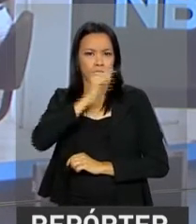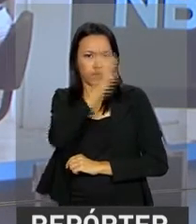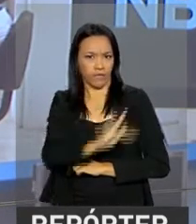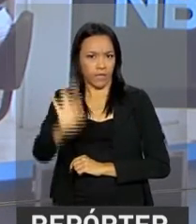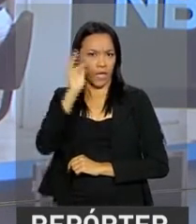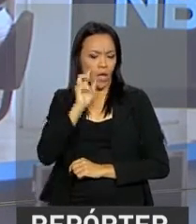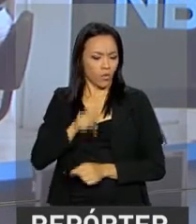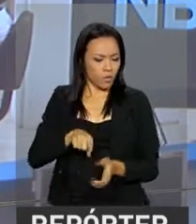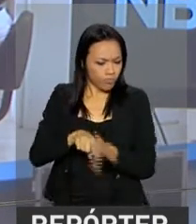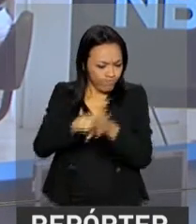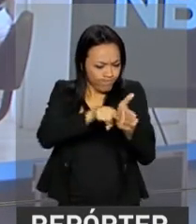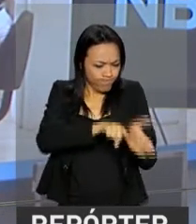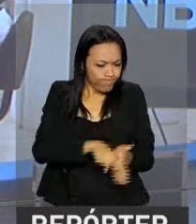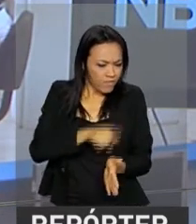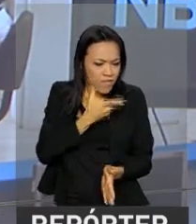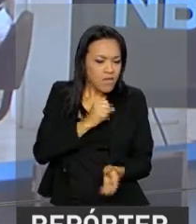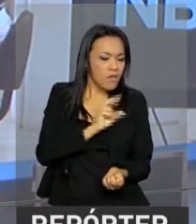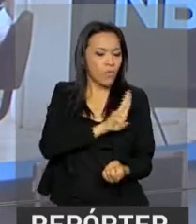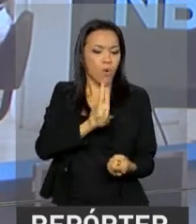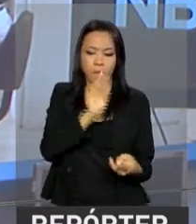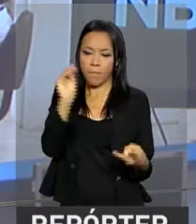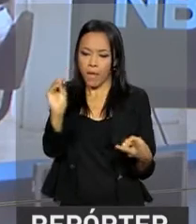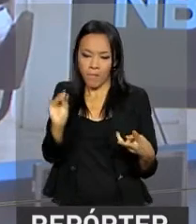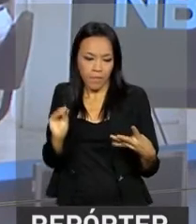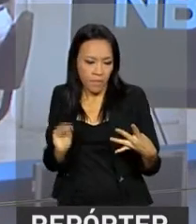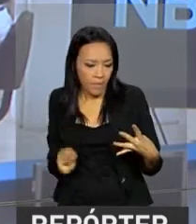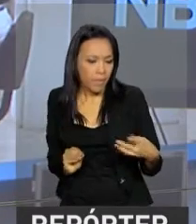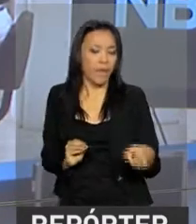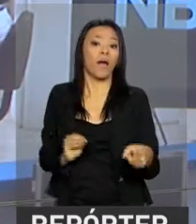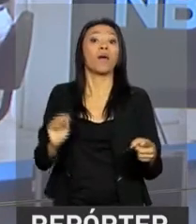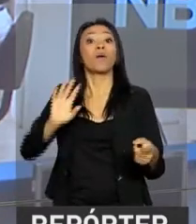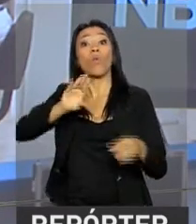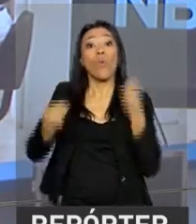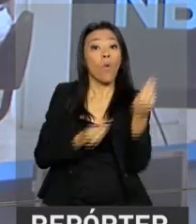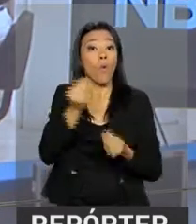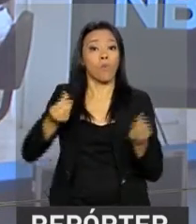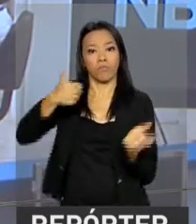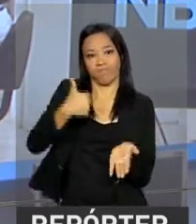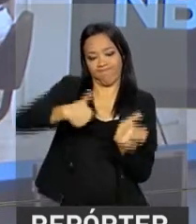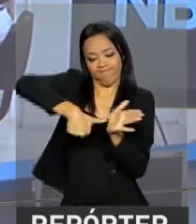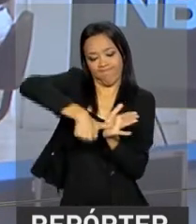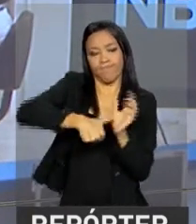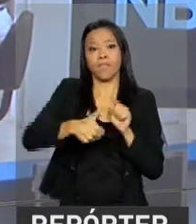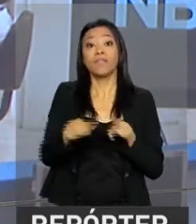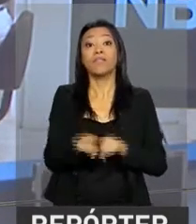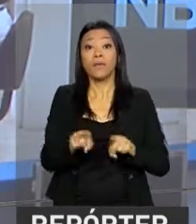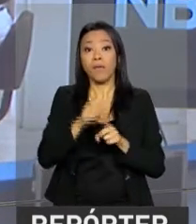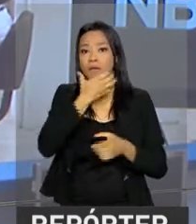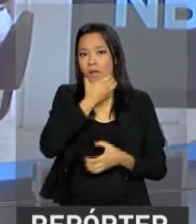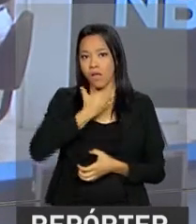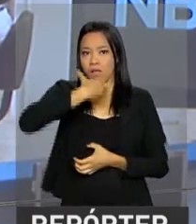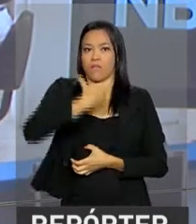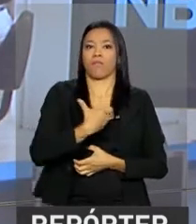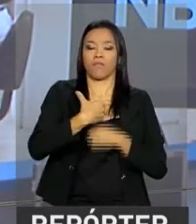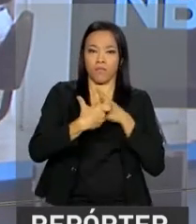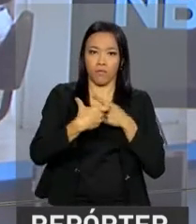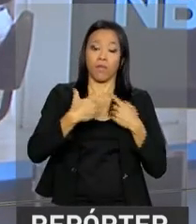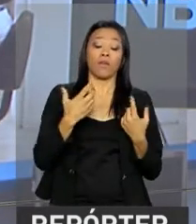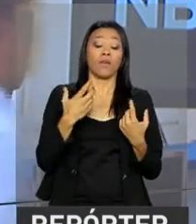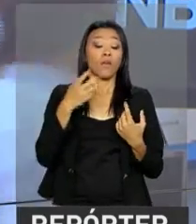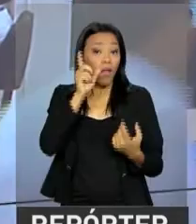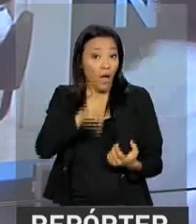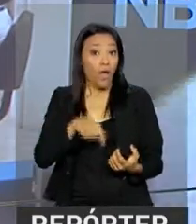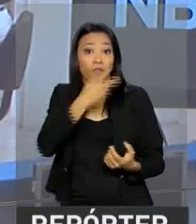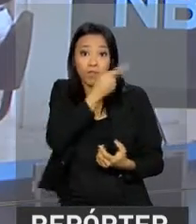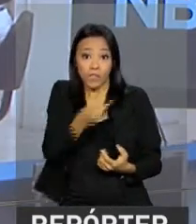na identificação por meio de impressões digitais e arcada dentária. O ministro da Justiça visitou o presídio onde